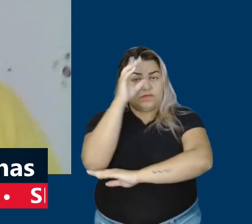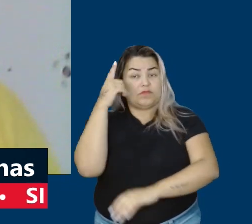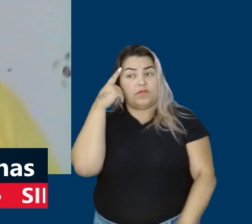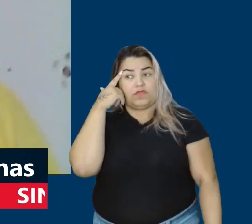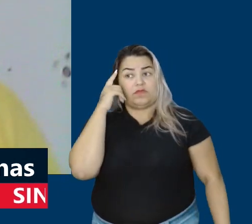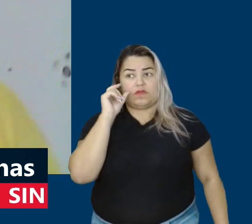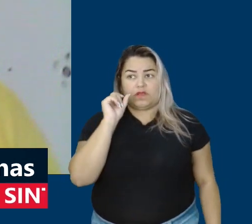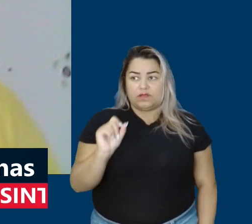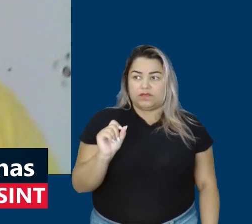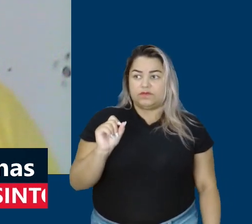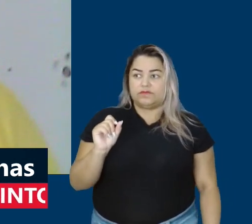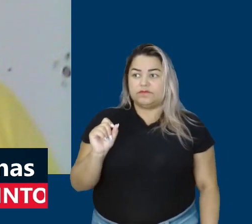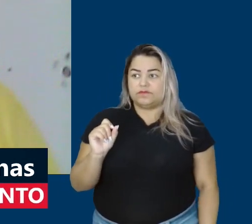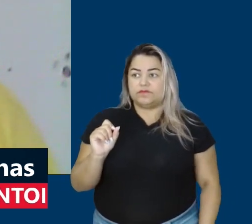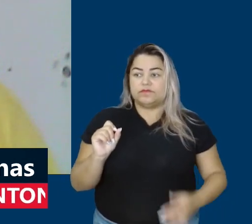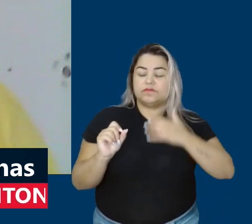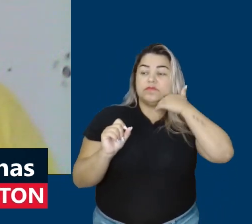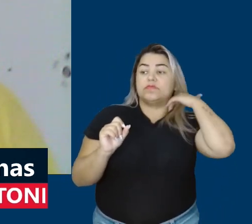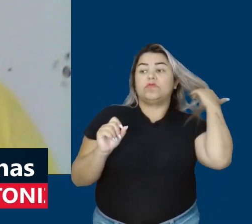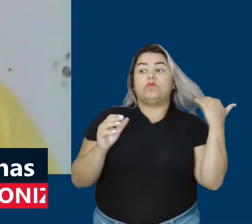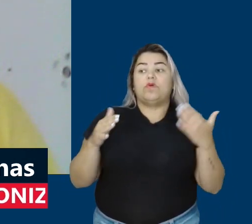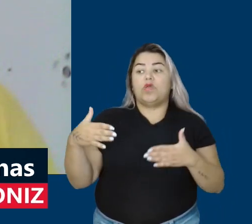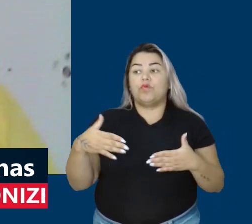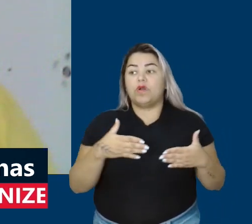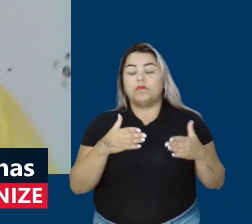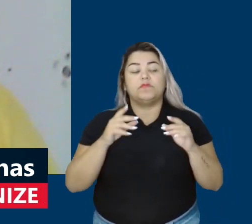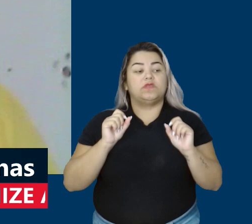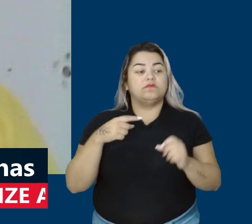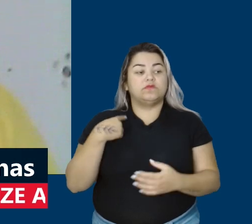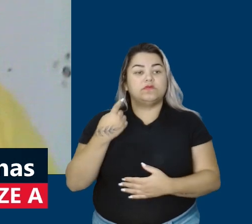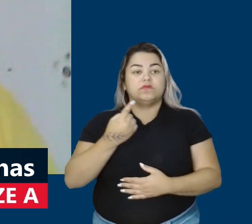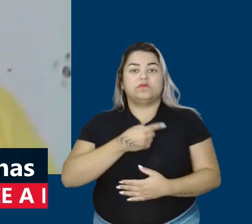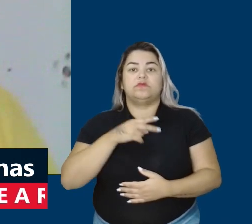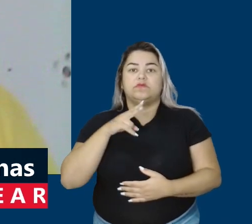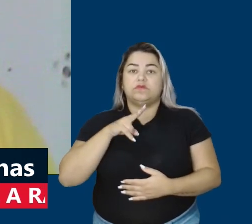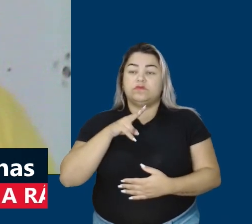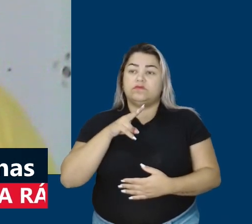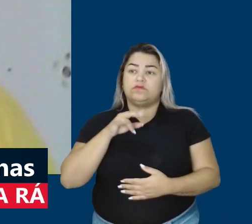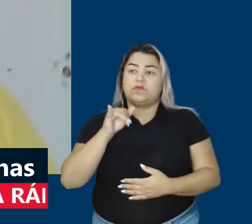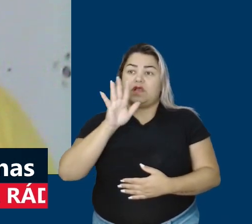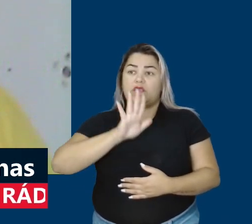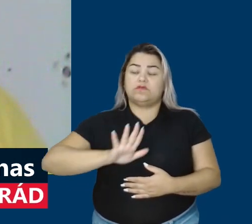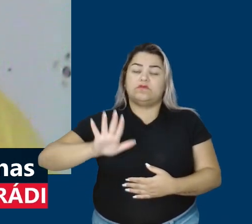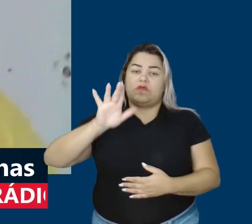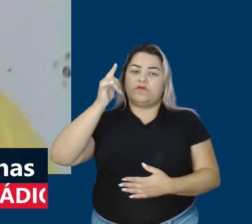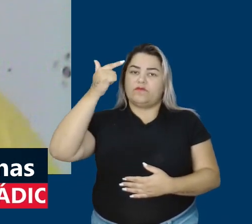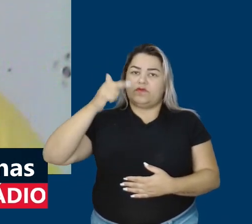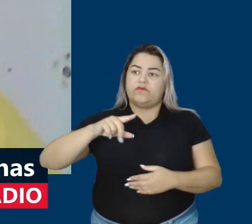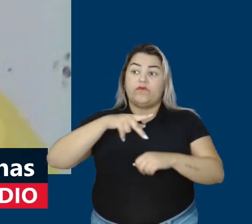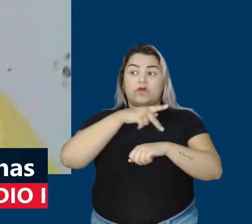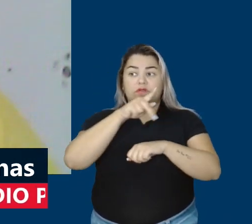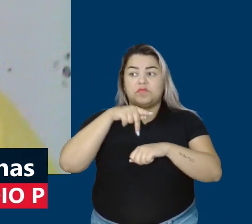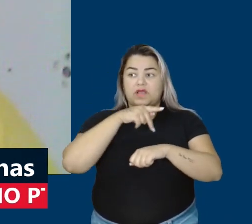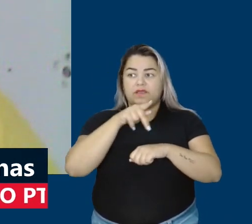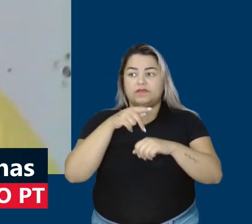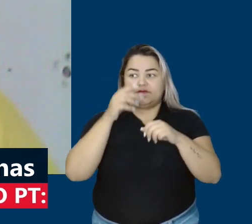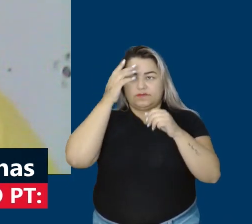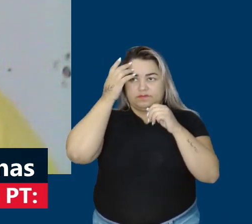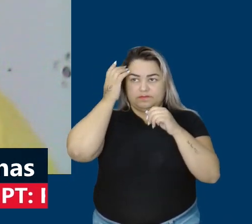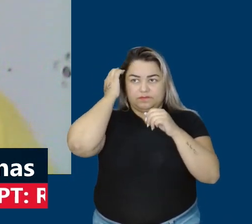pensar qual que é o caminho que nós vamos ter nacional e internacional